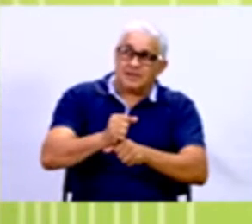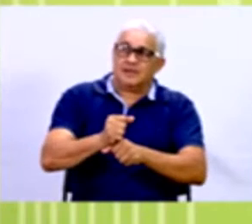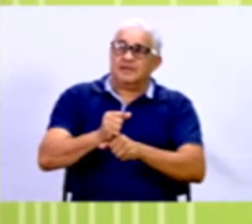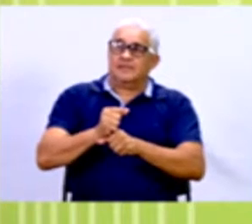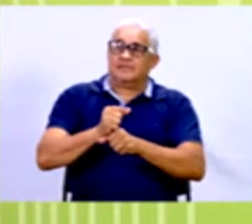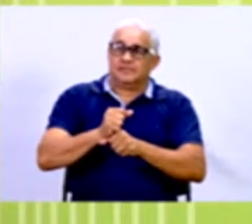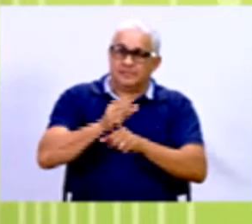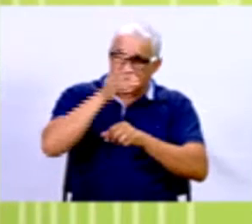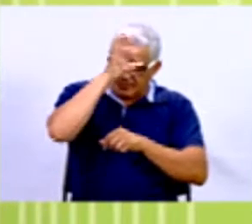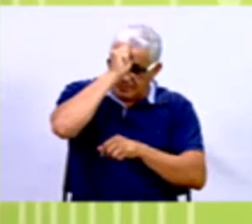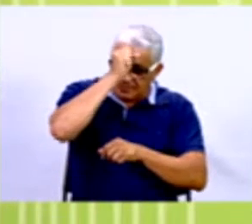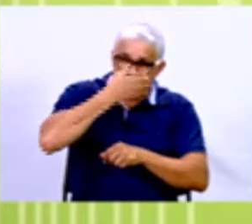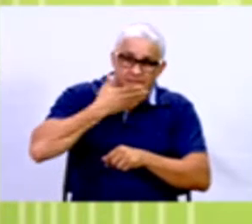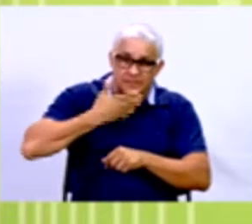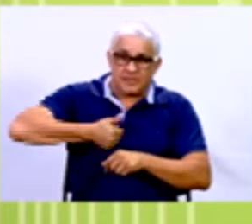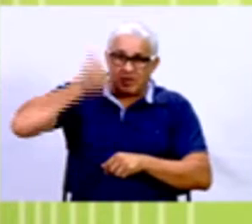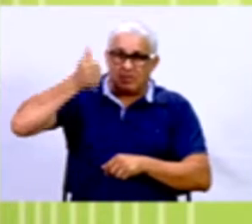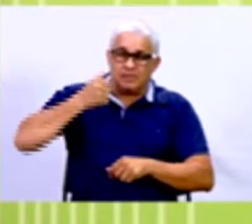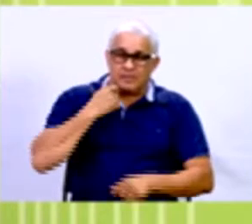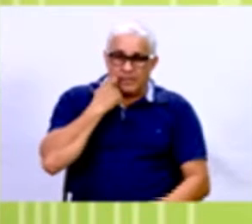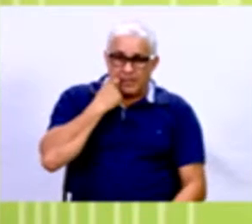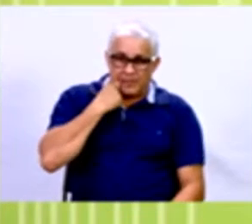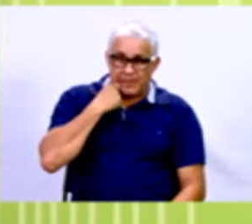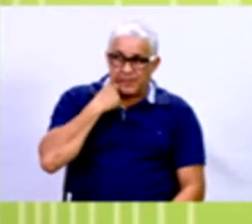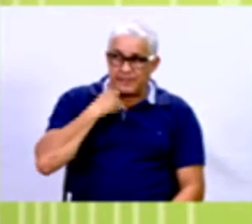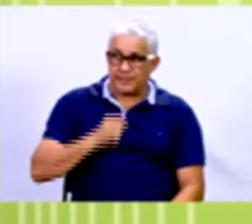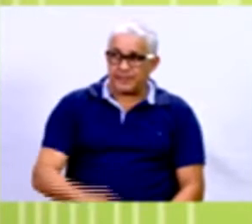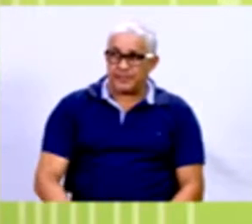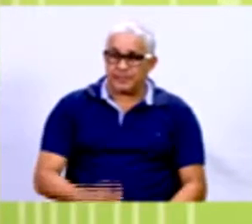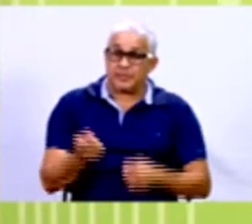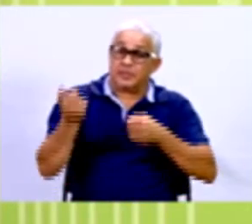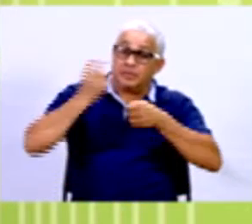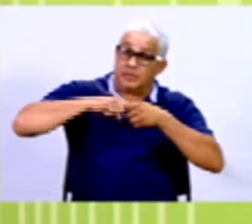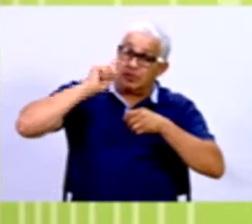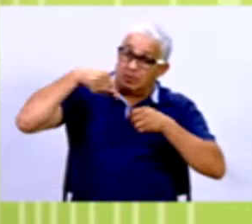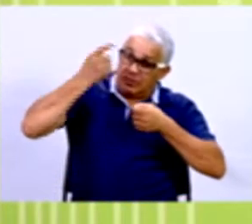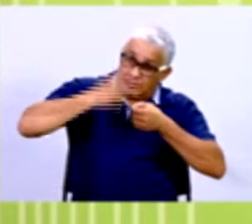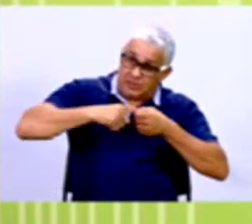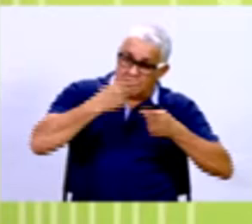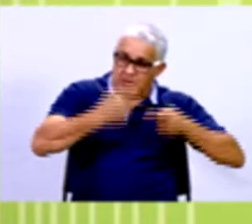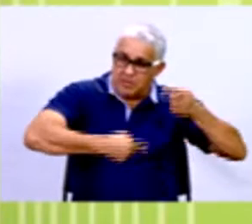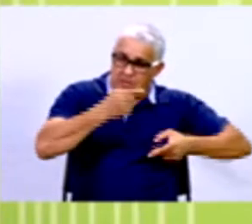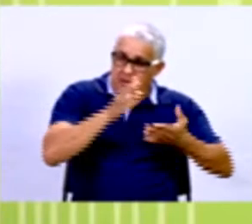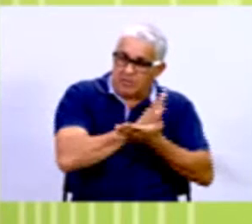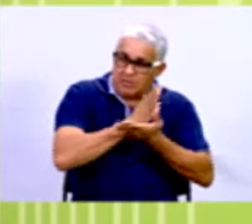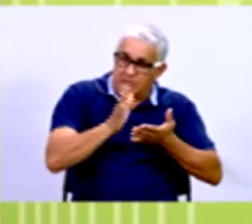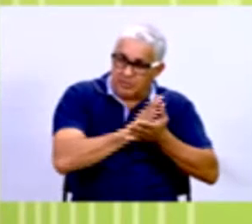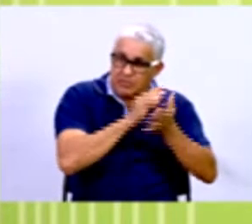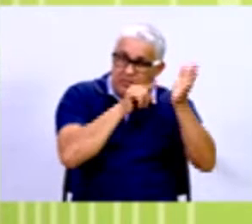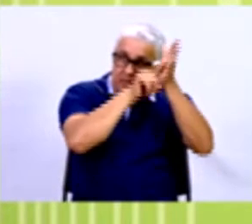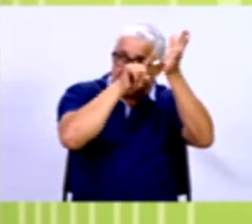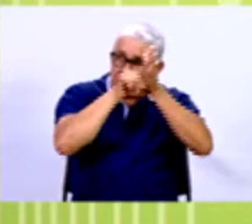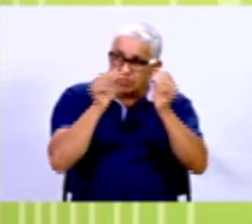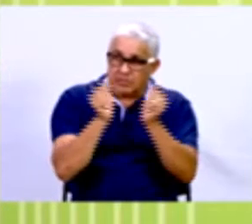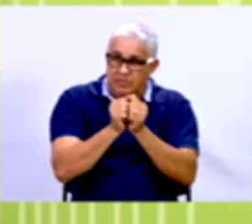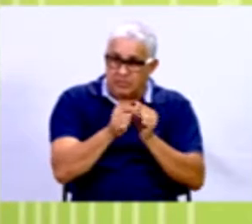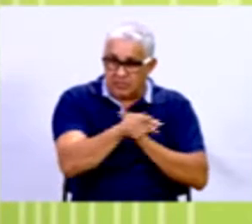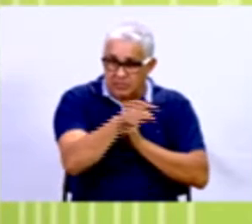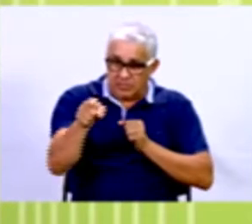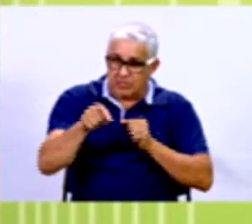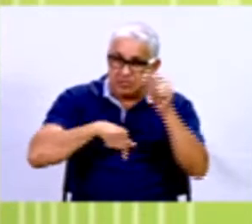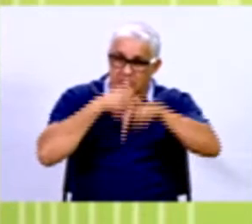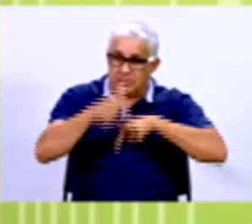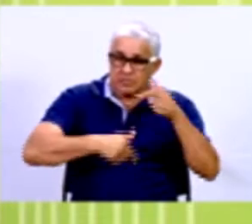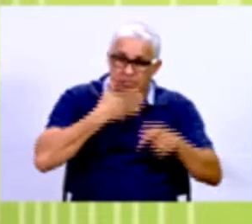algumas coisas melhor, tá certo? E aí nós vamos voltar aqui, vamos estar discutindo algumas questões com vocês, vamos estar trabalhando melhor o